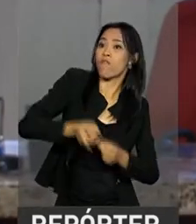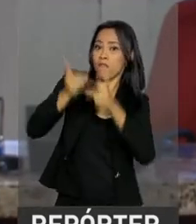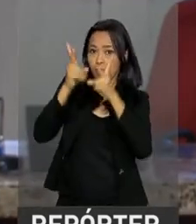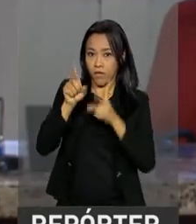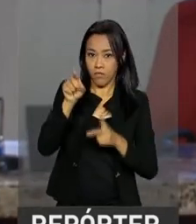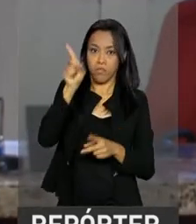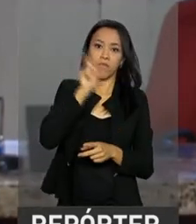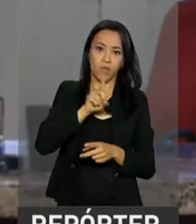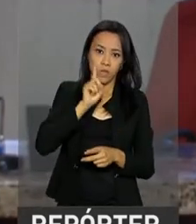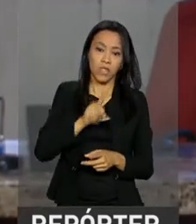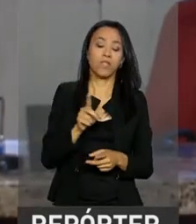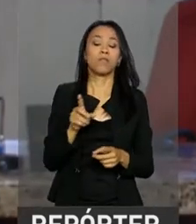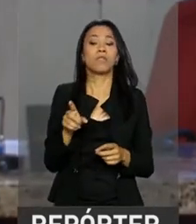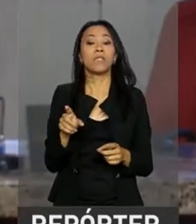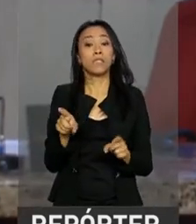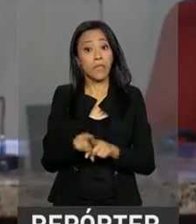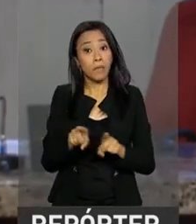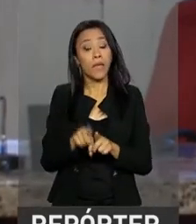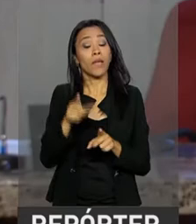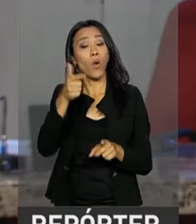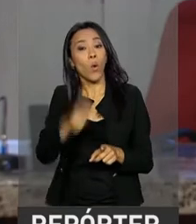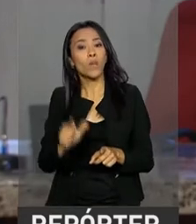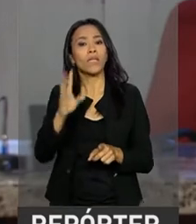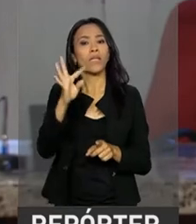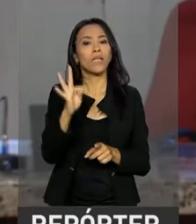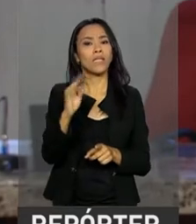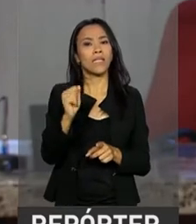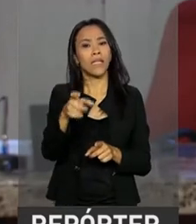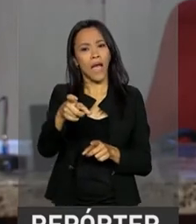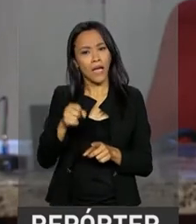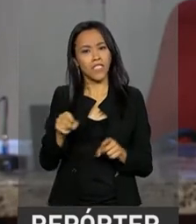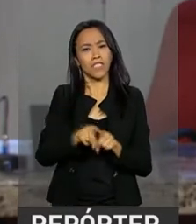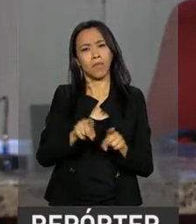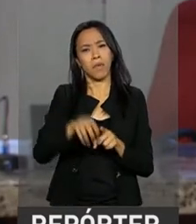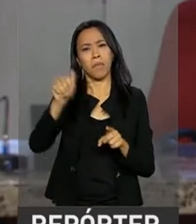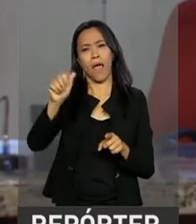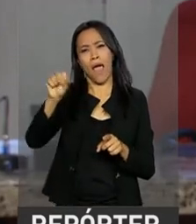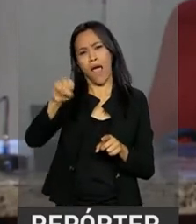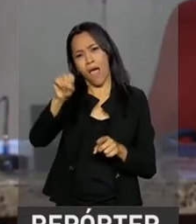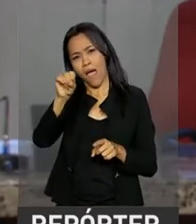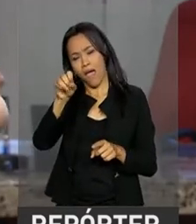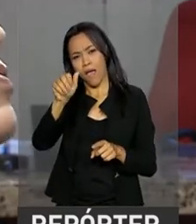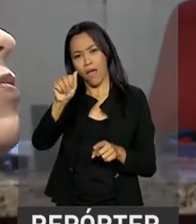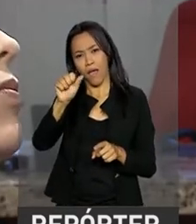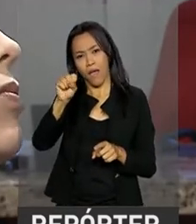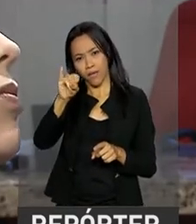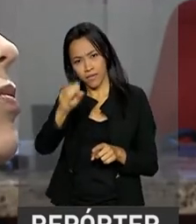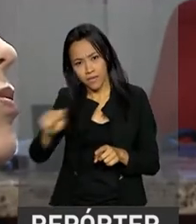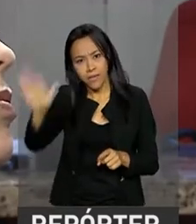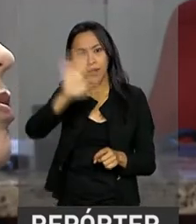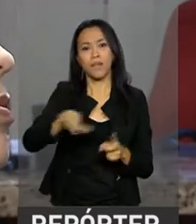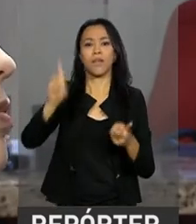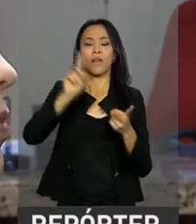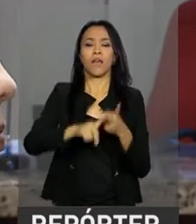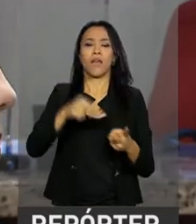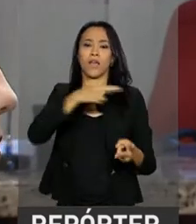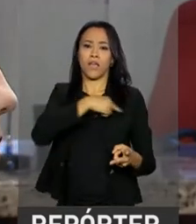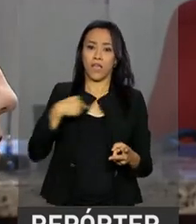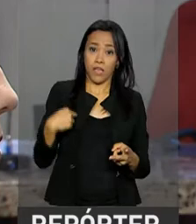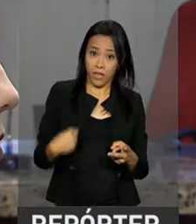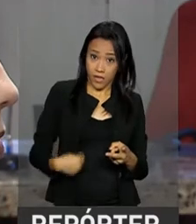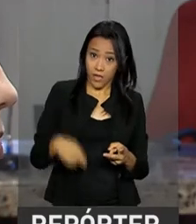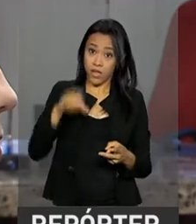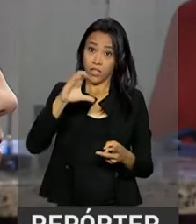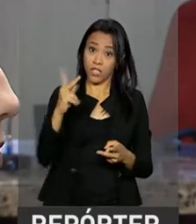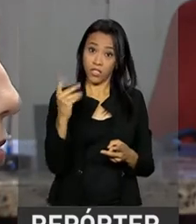cresceu em taxas bem significativas para a Ásia, especificamente para a China, por conta de maior demanda chinesa